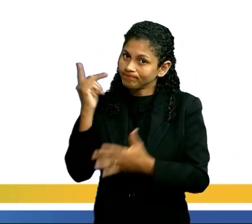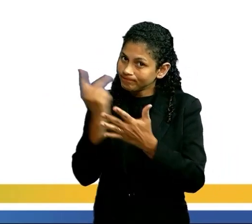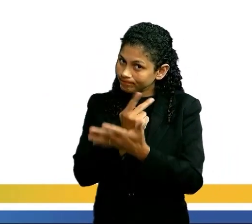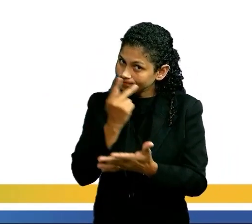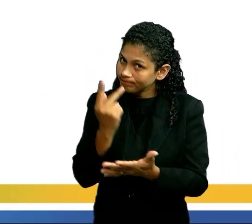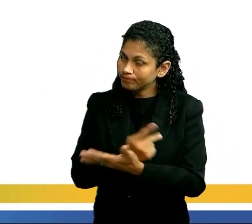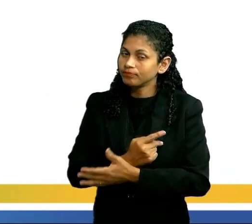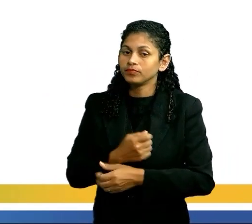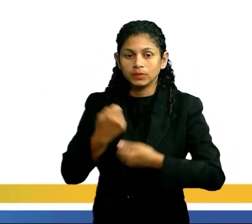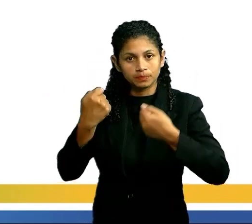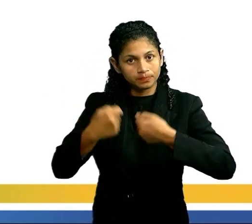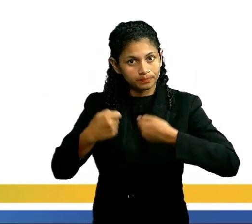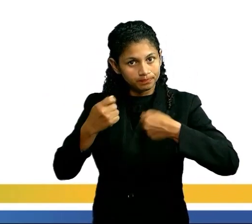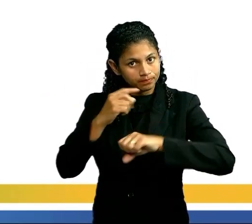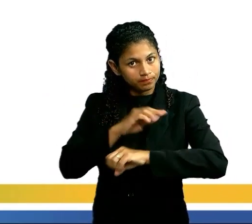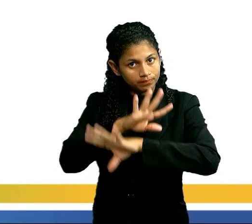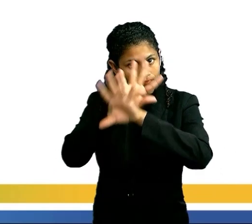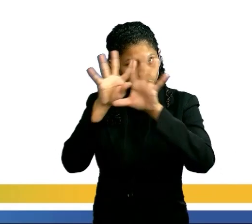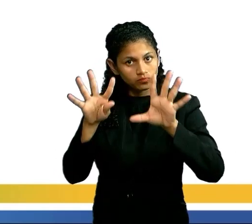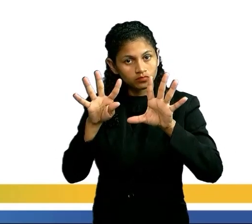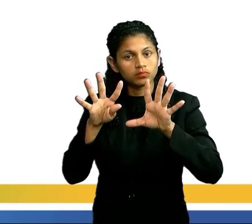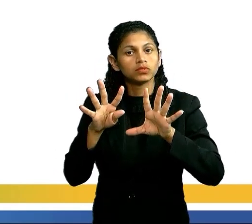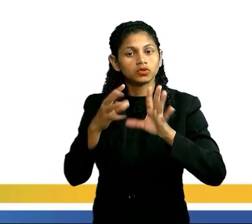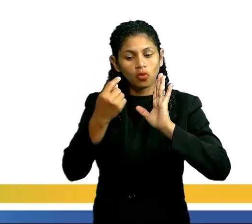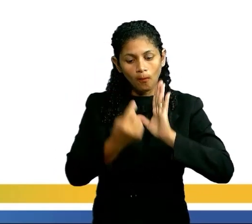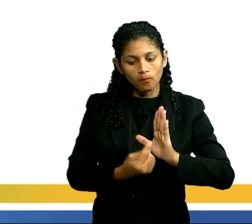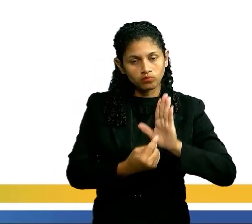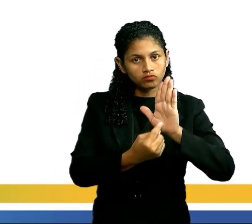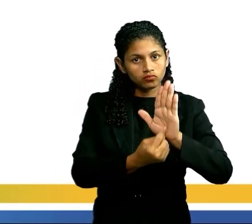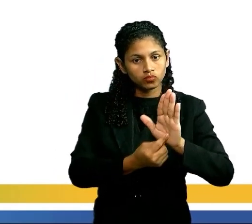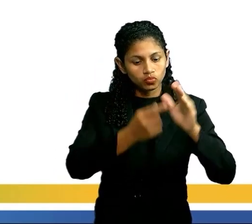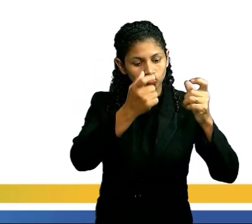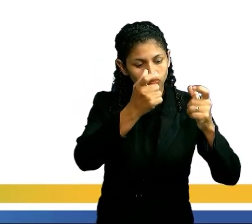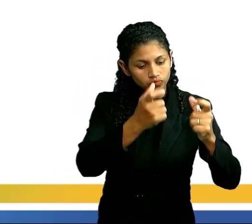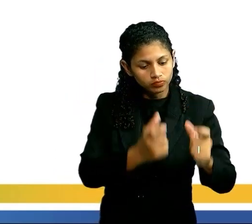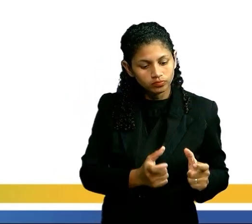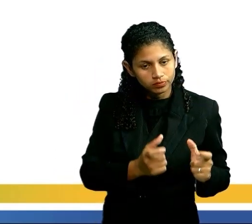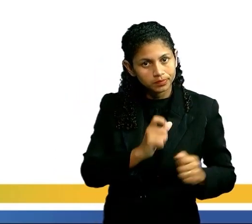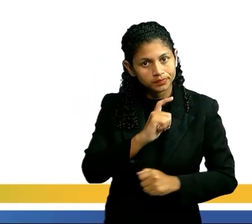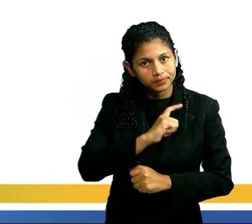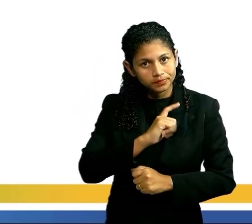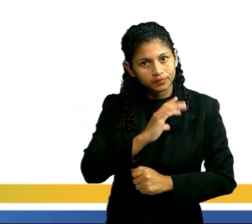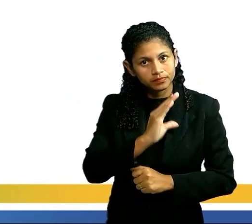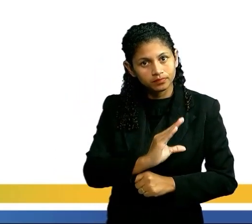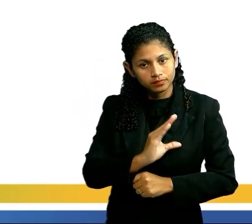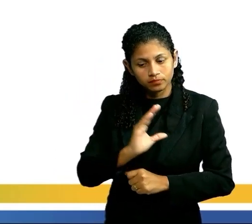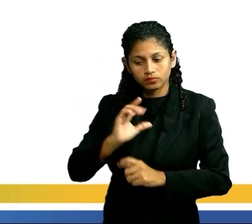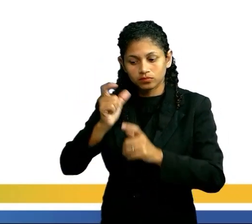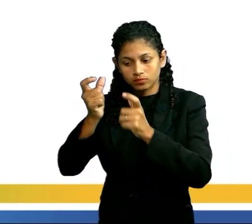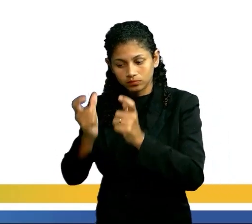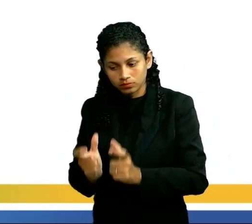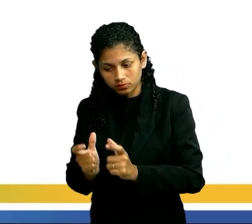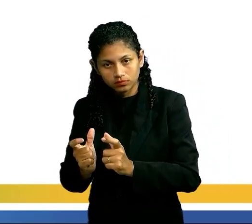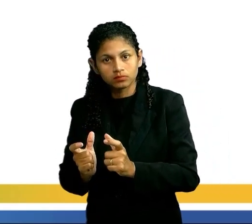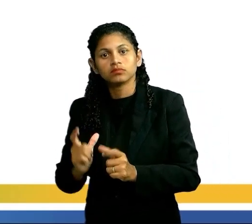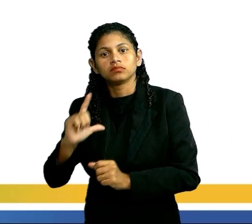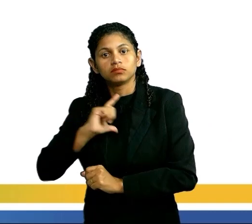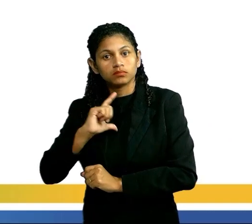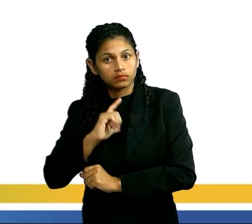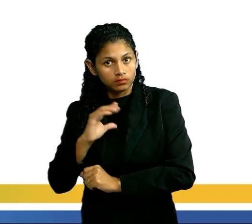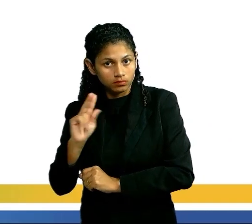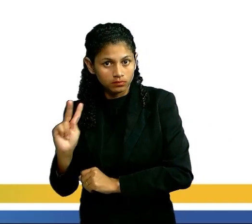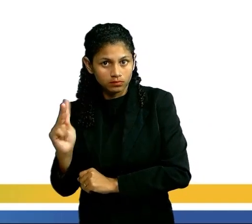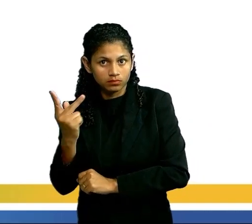questão. Tá? Então, é exatamente o que eu vou colocar em tela para vocês observarem. Explicitação onde é que estão os